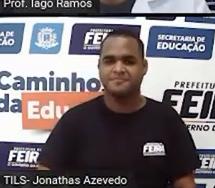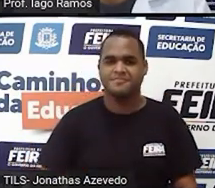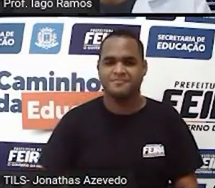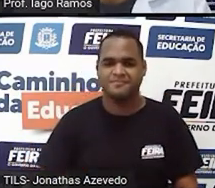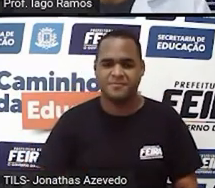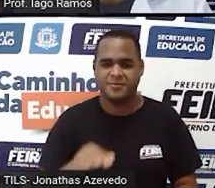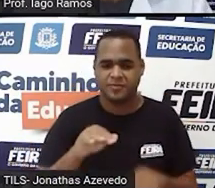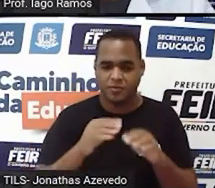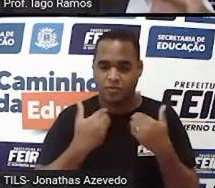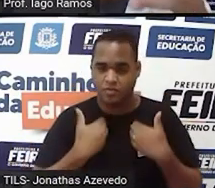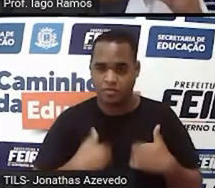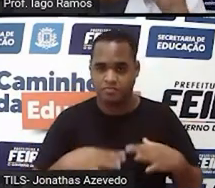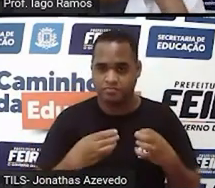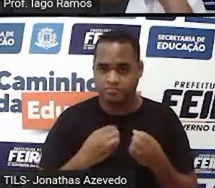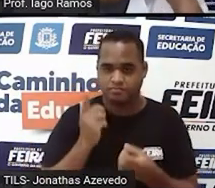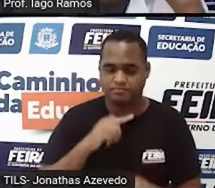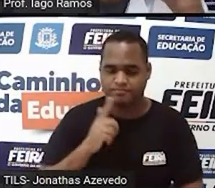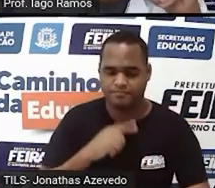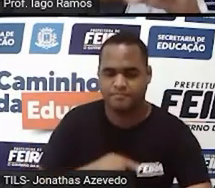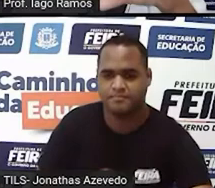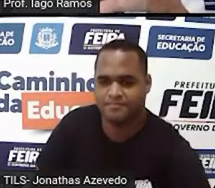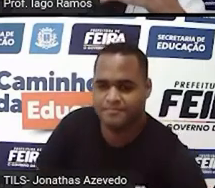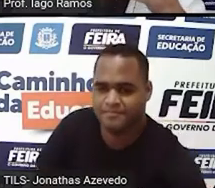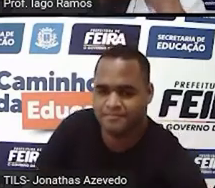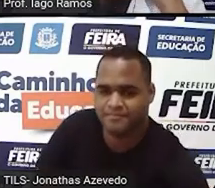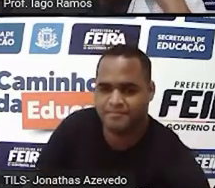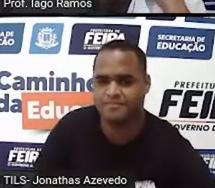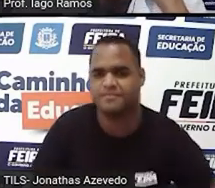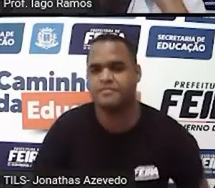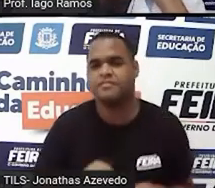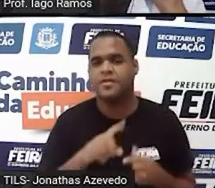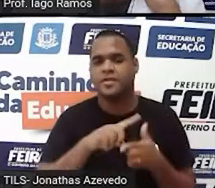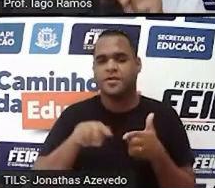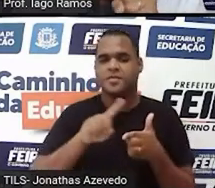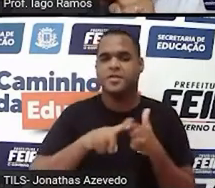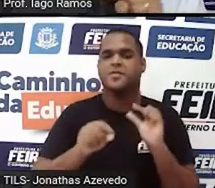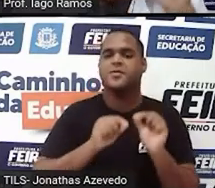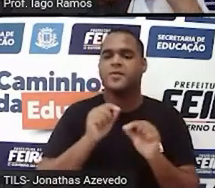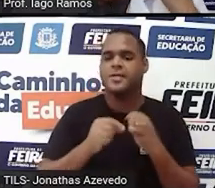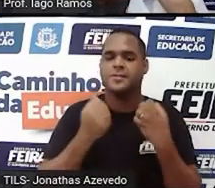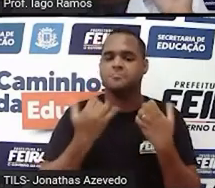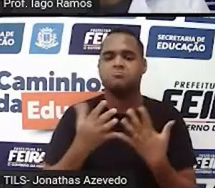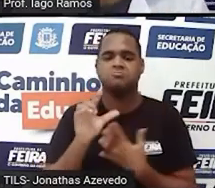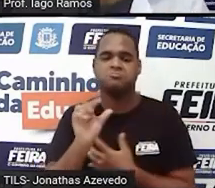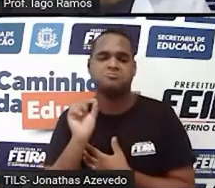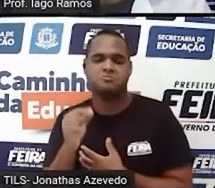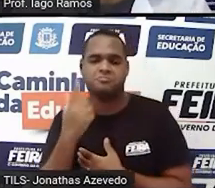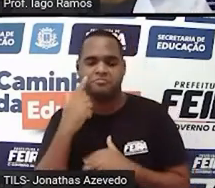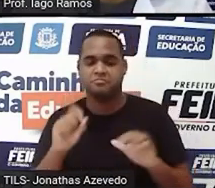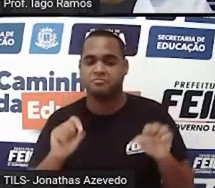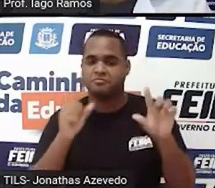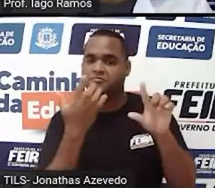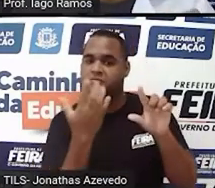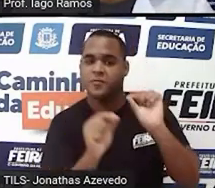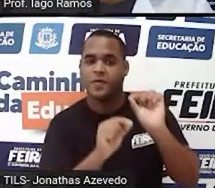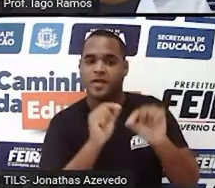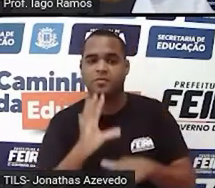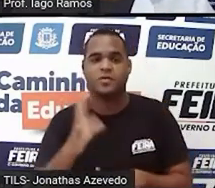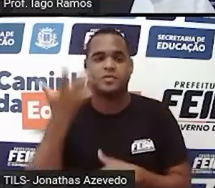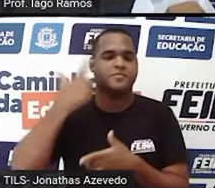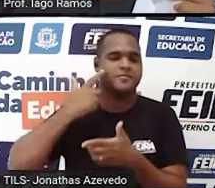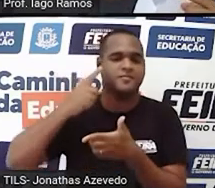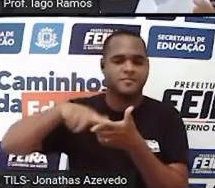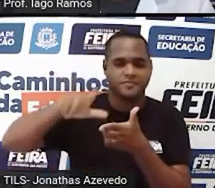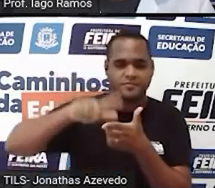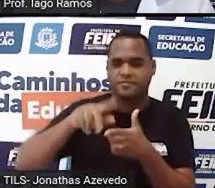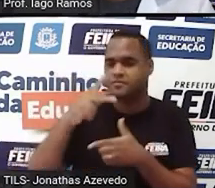corpo para medir E qual é o probleminha Olha só pergunta que tá aqui na tela ó o que acontece se você